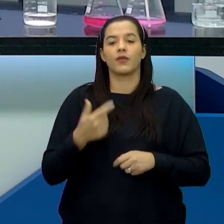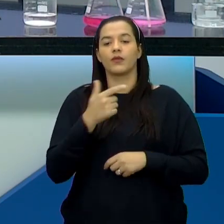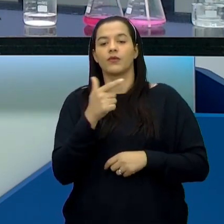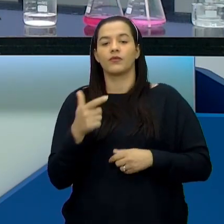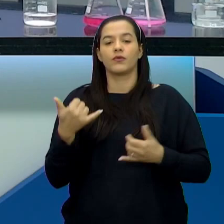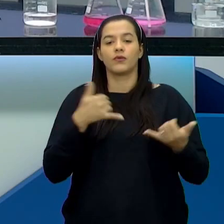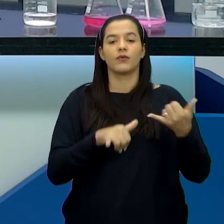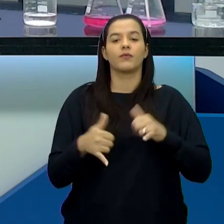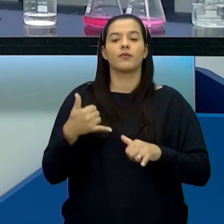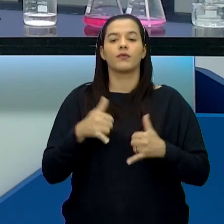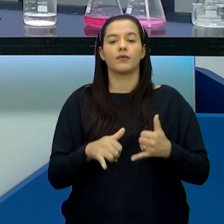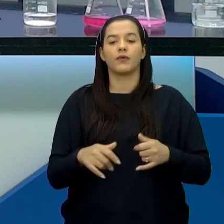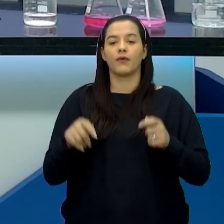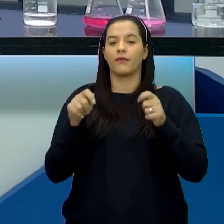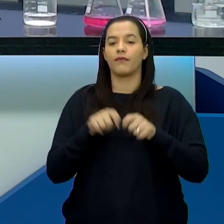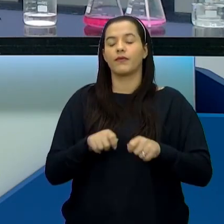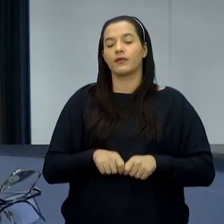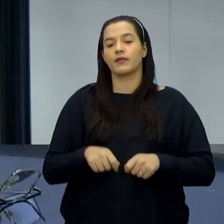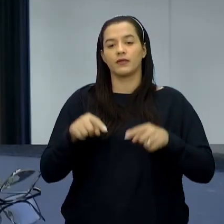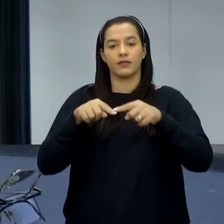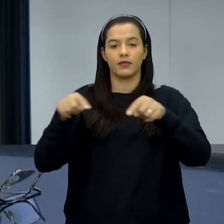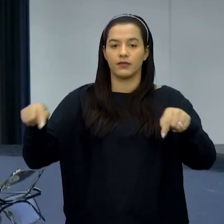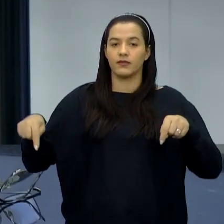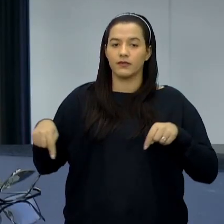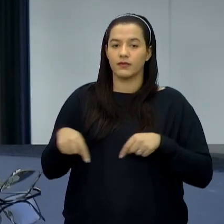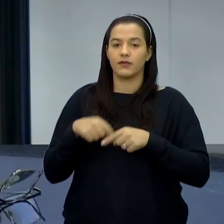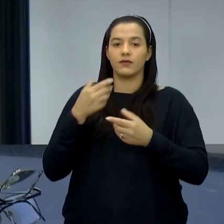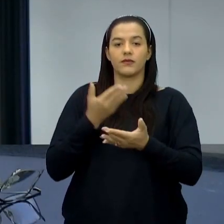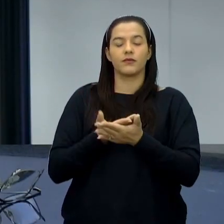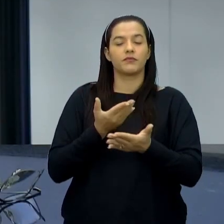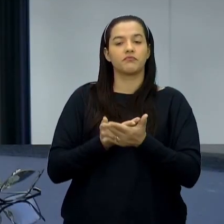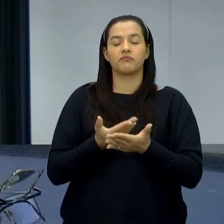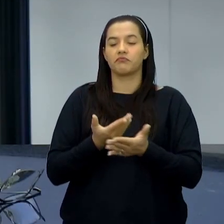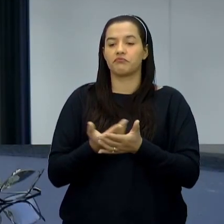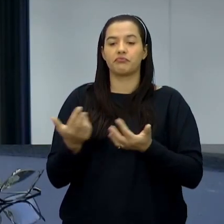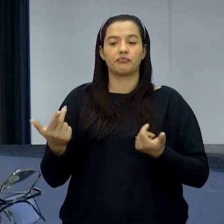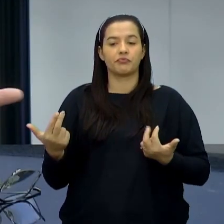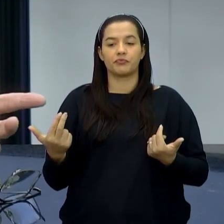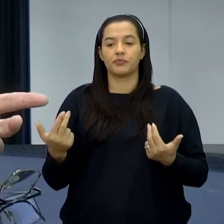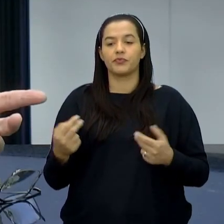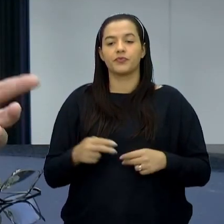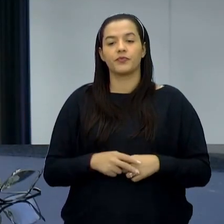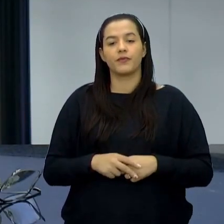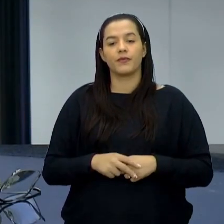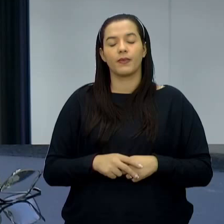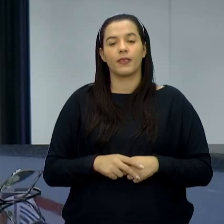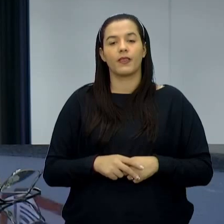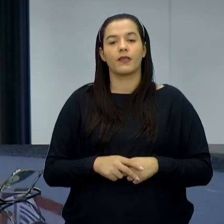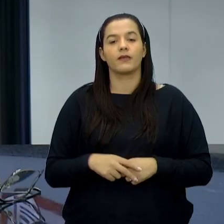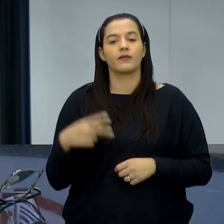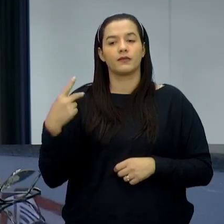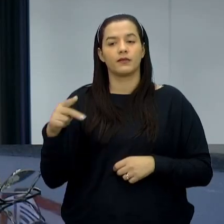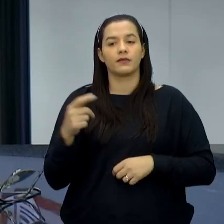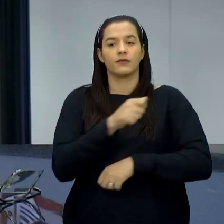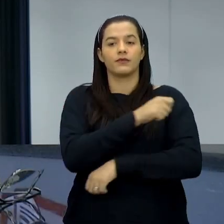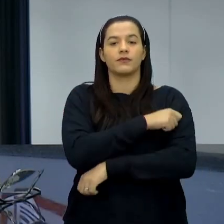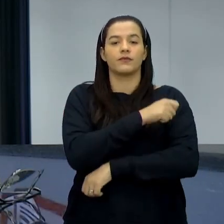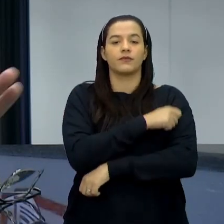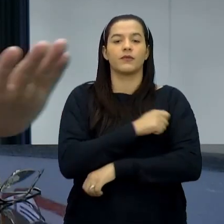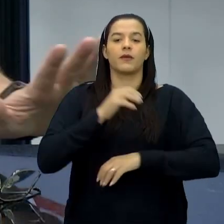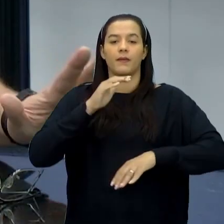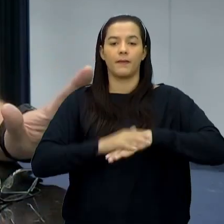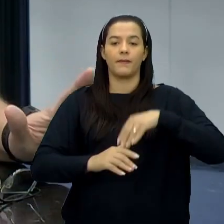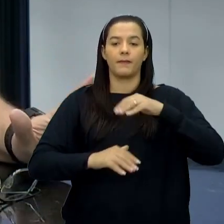laboratório. Faça na sala de aula, né? Deixe o estudante colocar a mão na